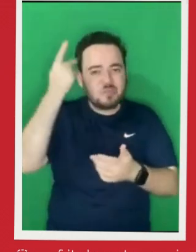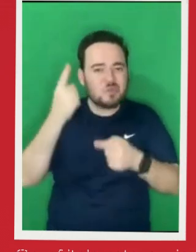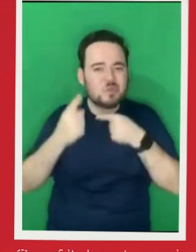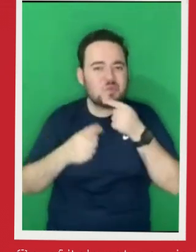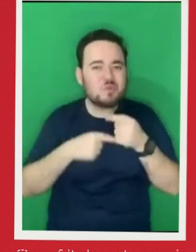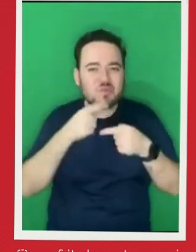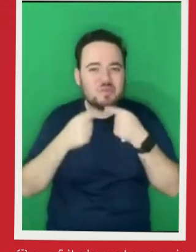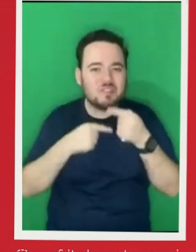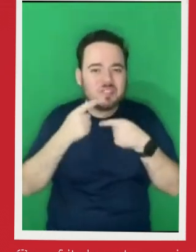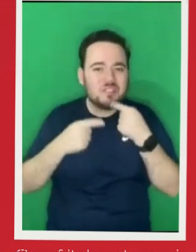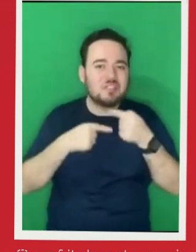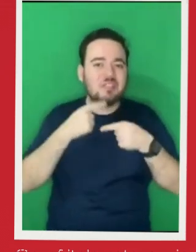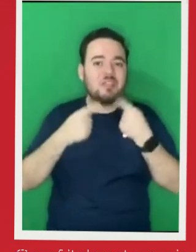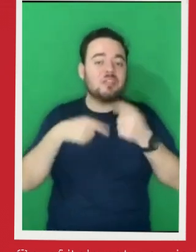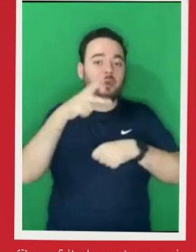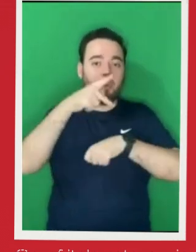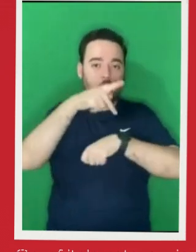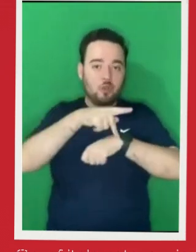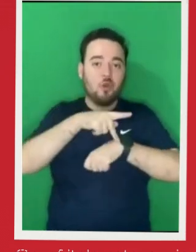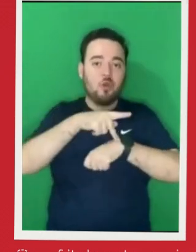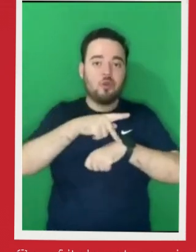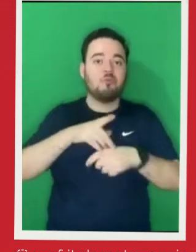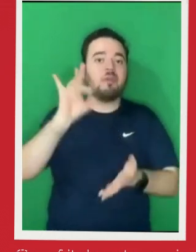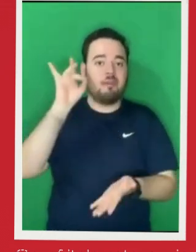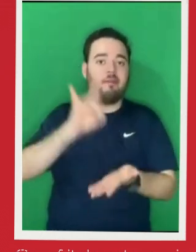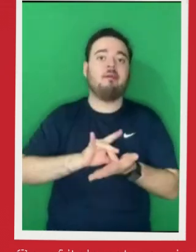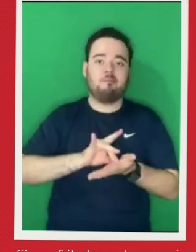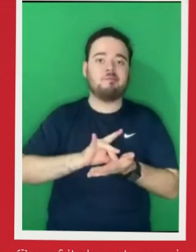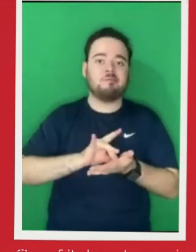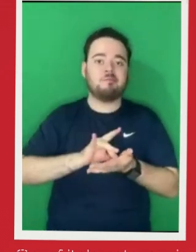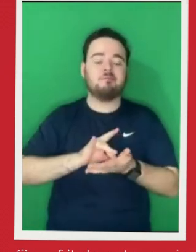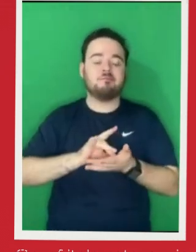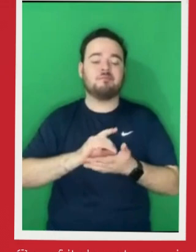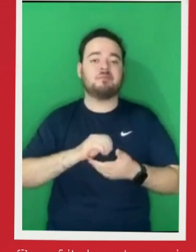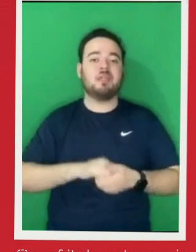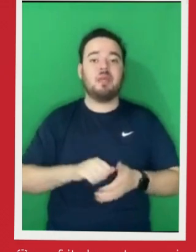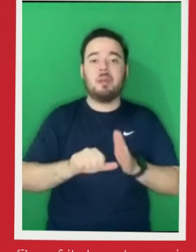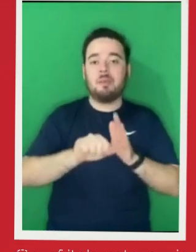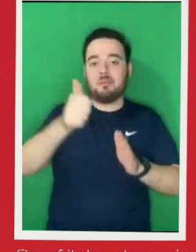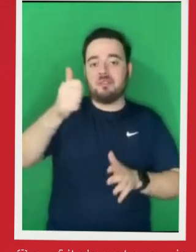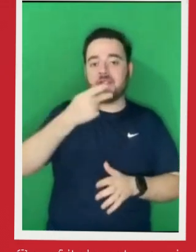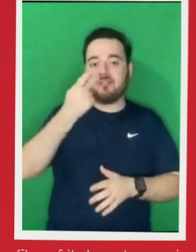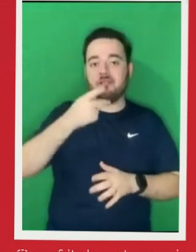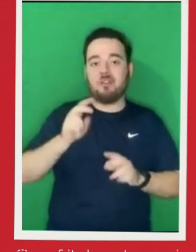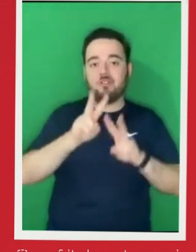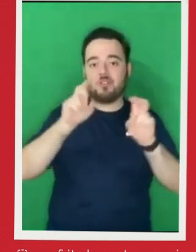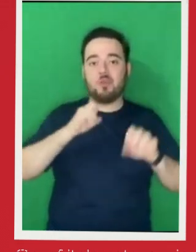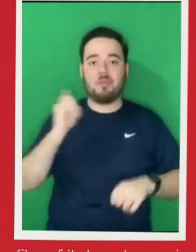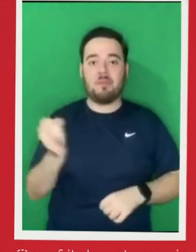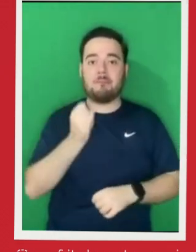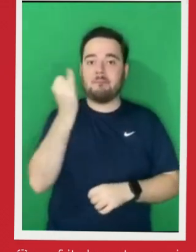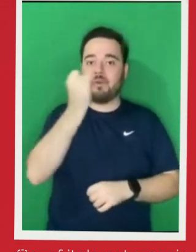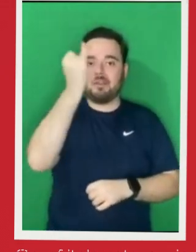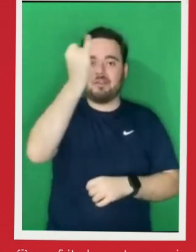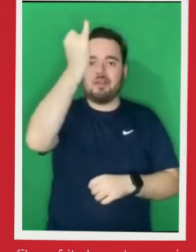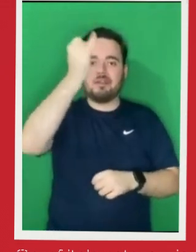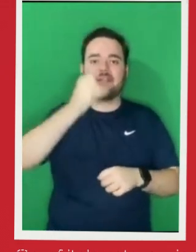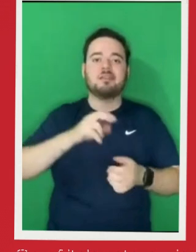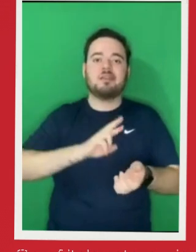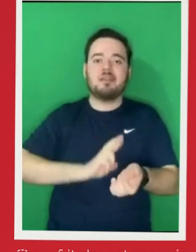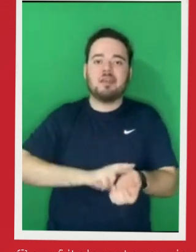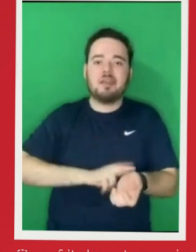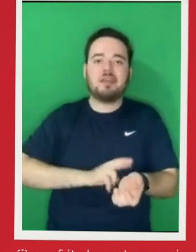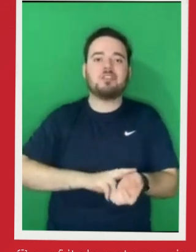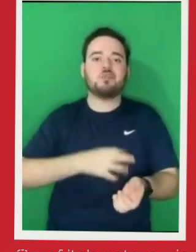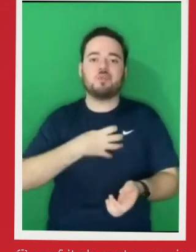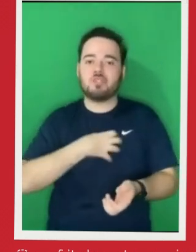Em geral as pessoas duvidam que um ciclo de Pomodoro possa ser produtivo. A primeira vez que eu falo sobre a importância de